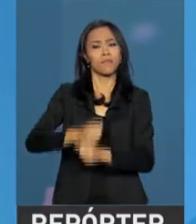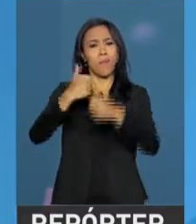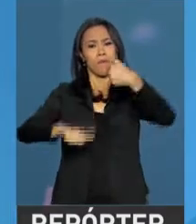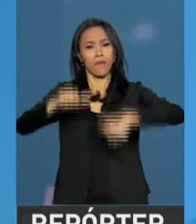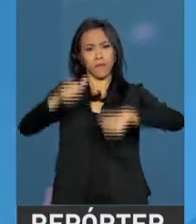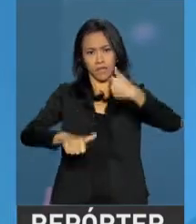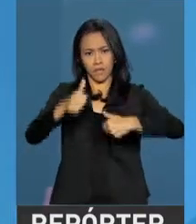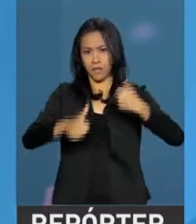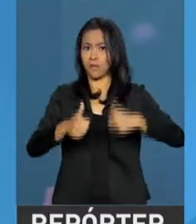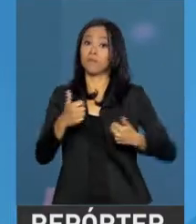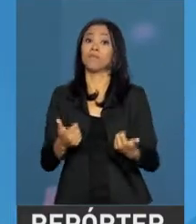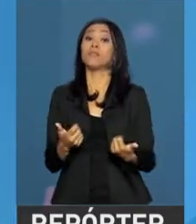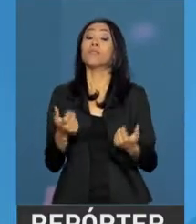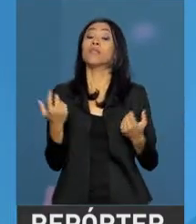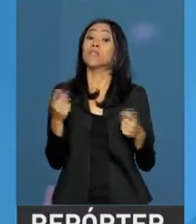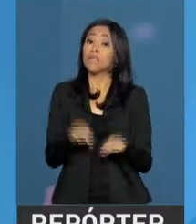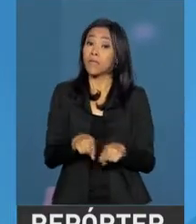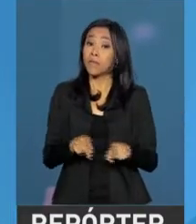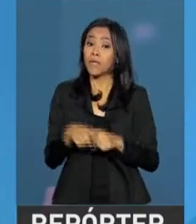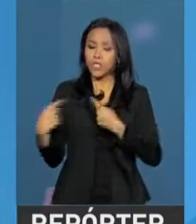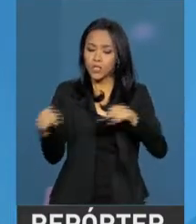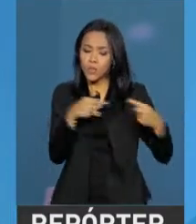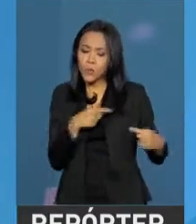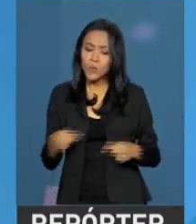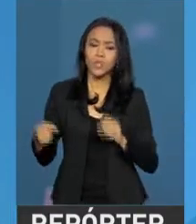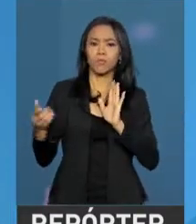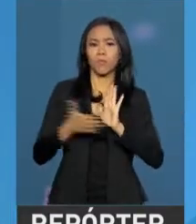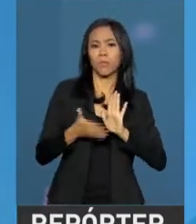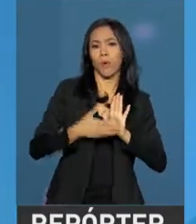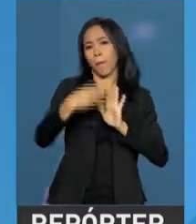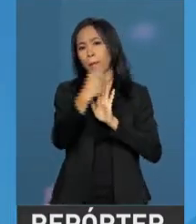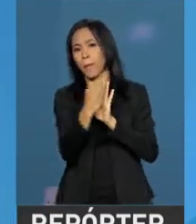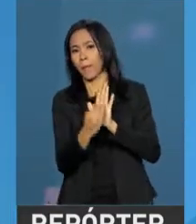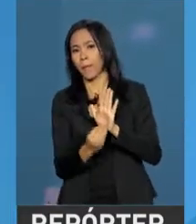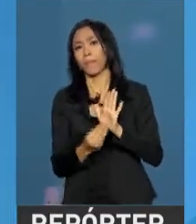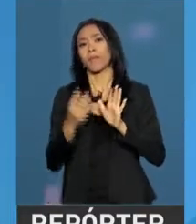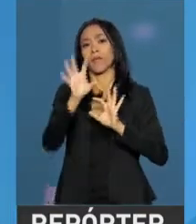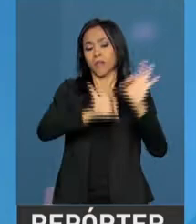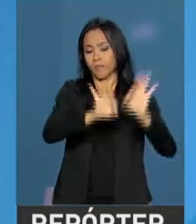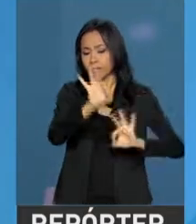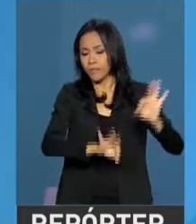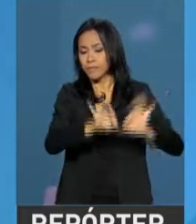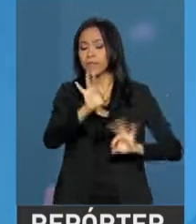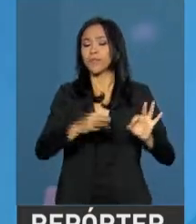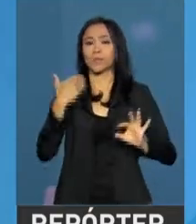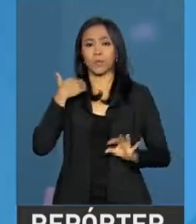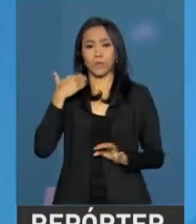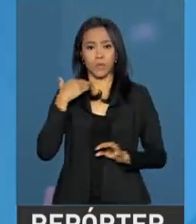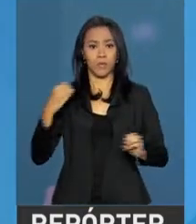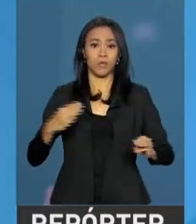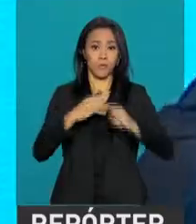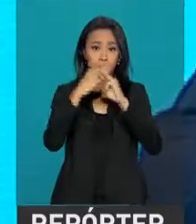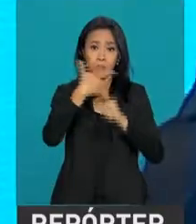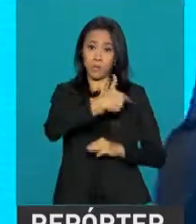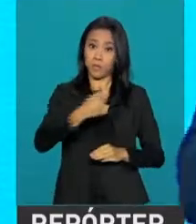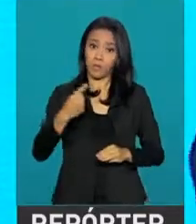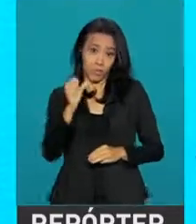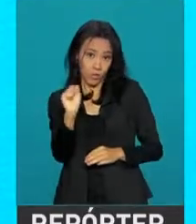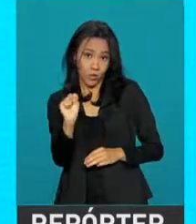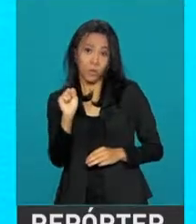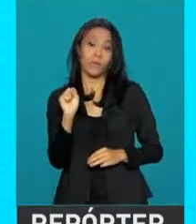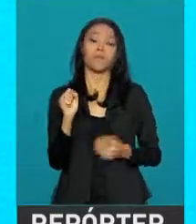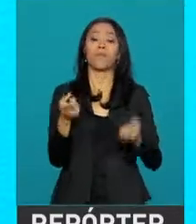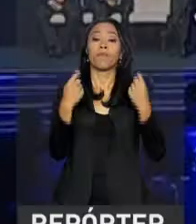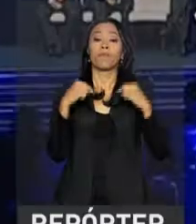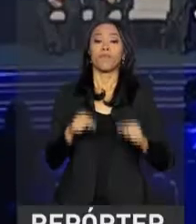mas também discutem programas prioridades e o planejamento do banco para 2018 o ministro da